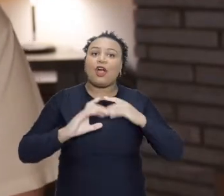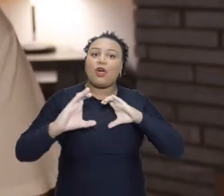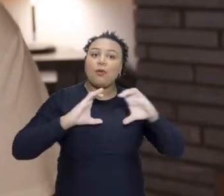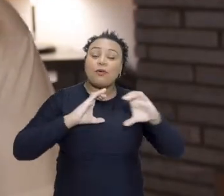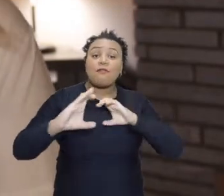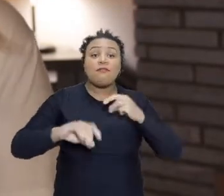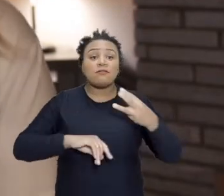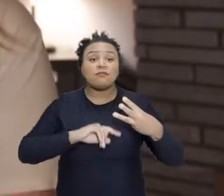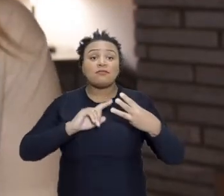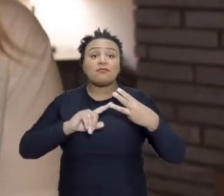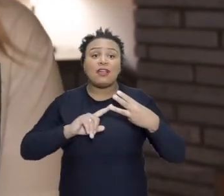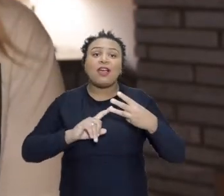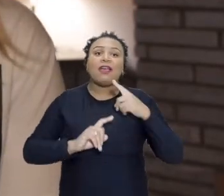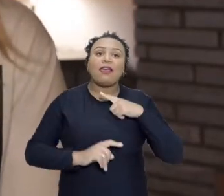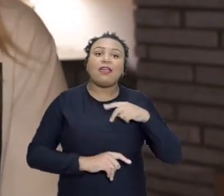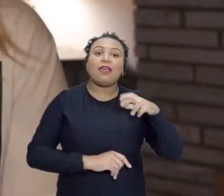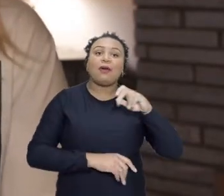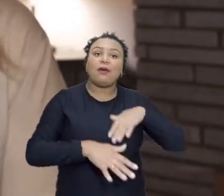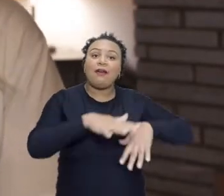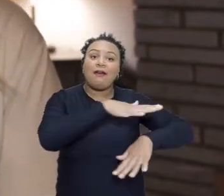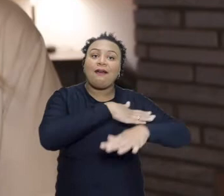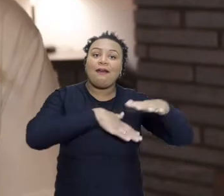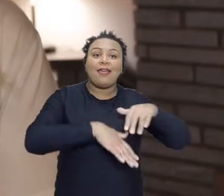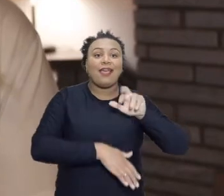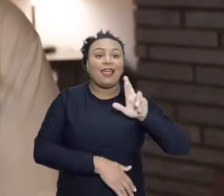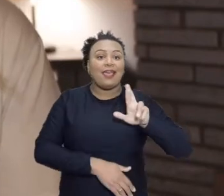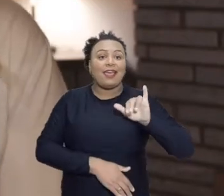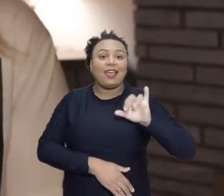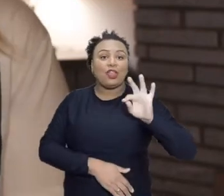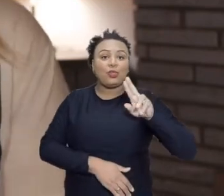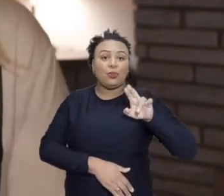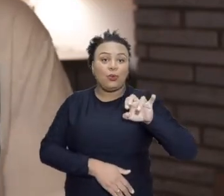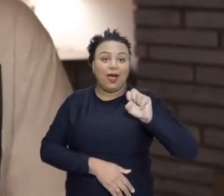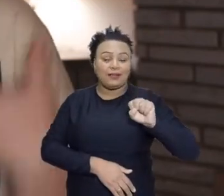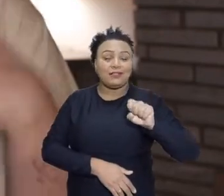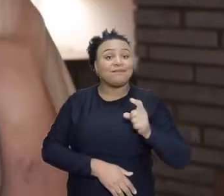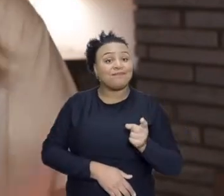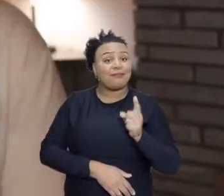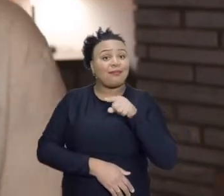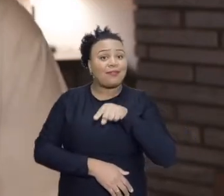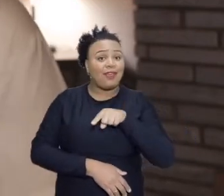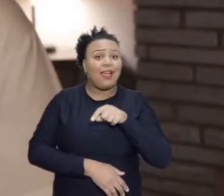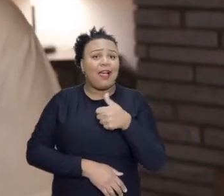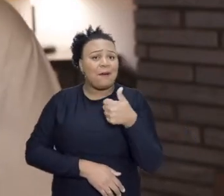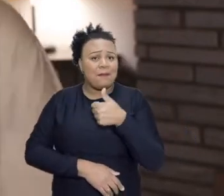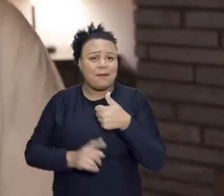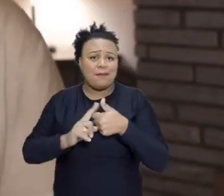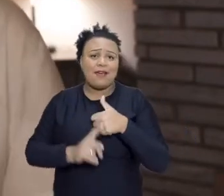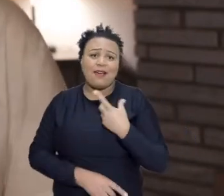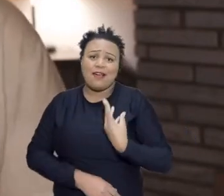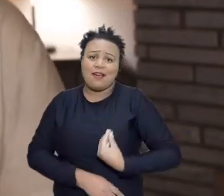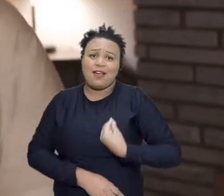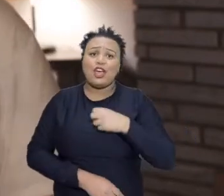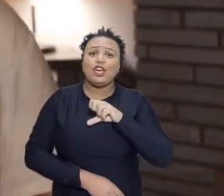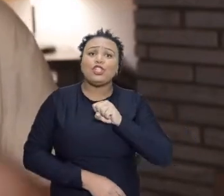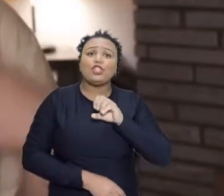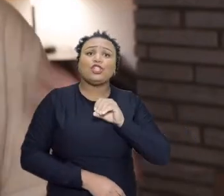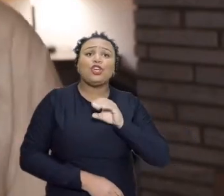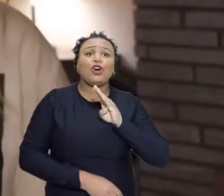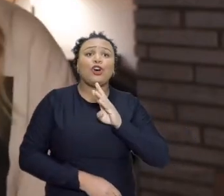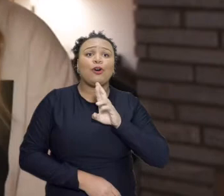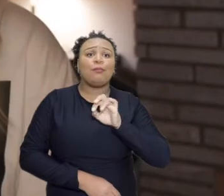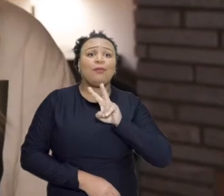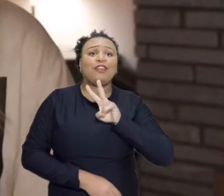comunicação e os rituais. A sobrevivência já se fala por si só, que é